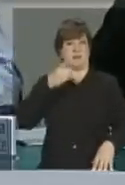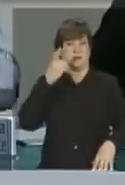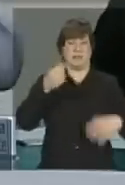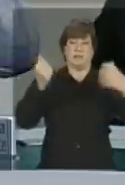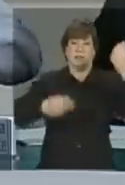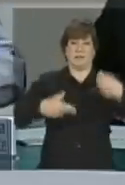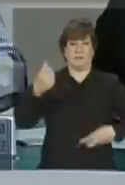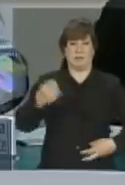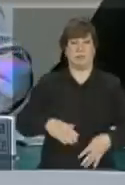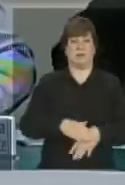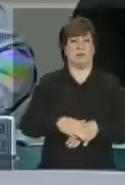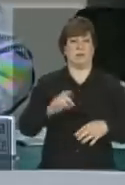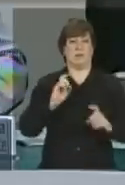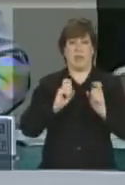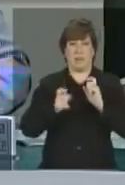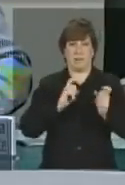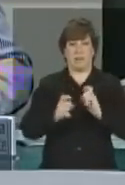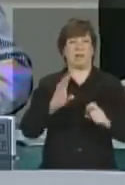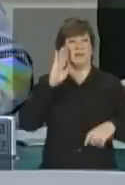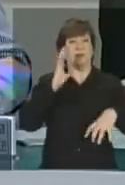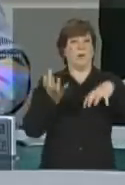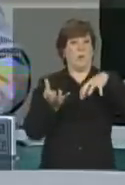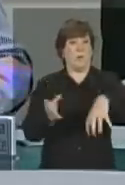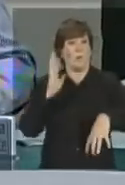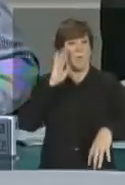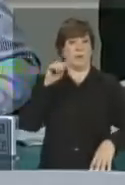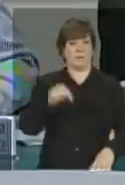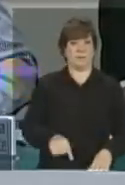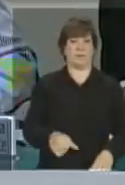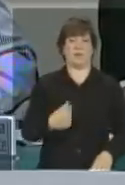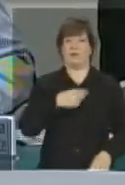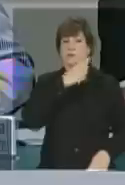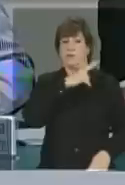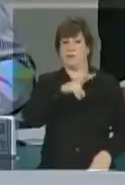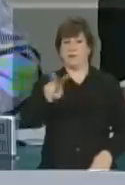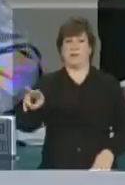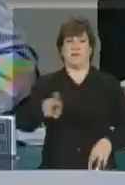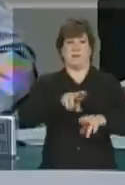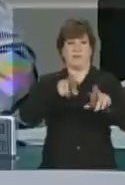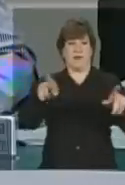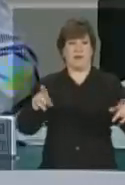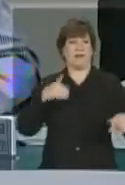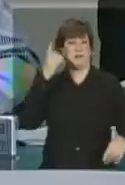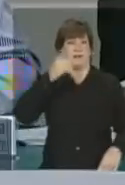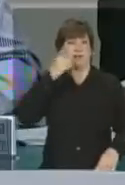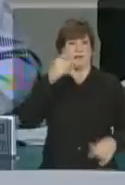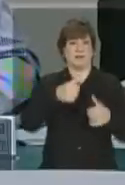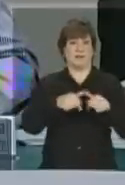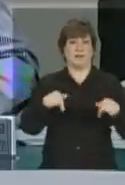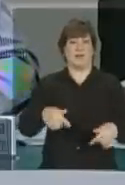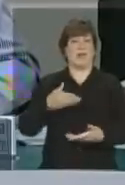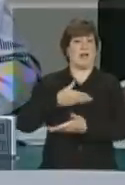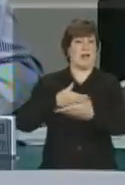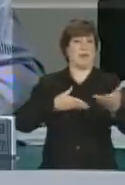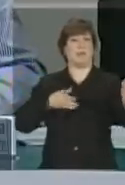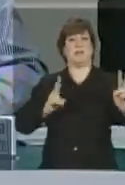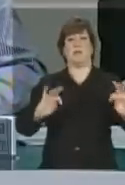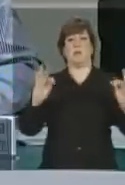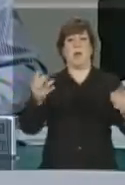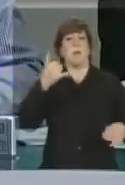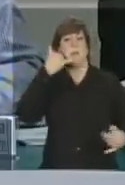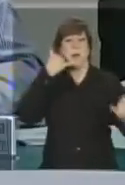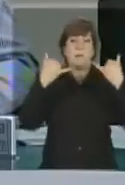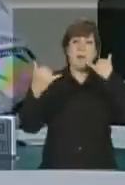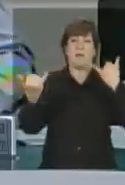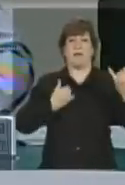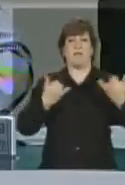para debater, e o Congresso, em particular, né, estou vendo vários deputados e deputadas amigas, que todos me telefonam como é que nós